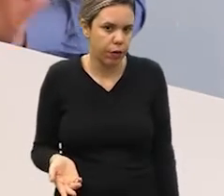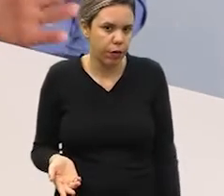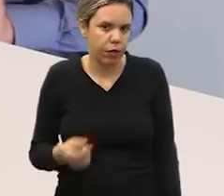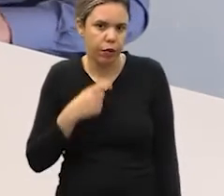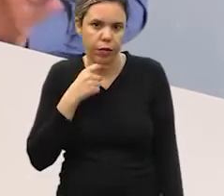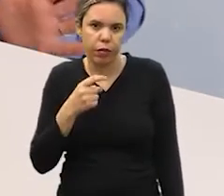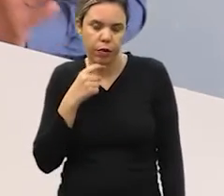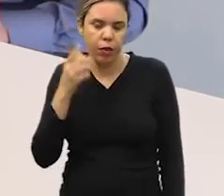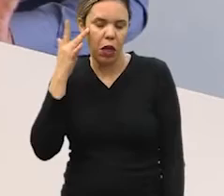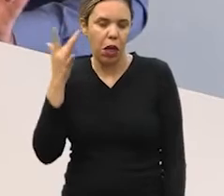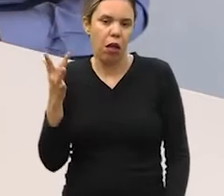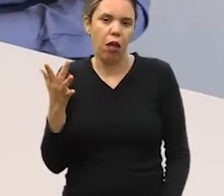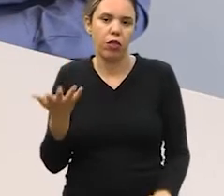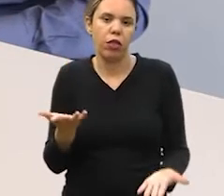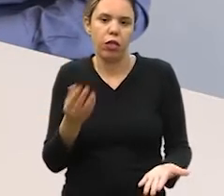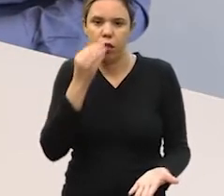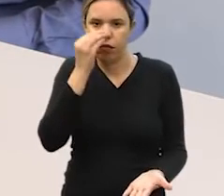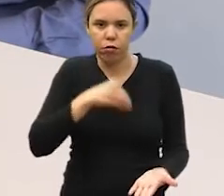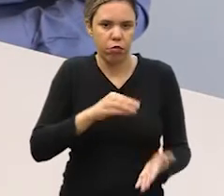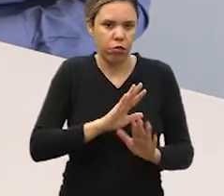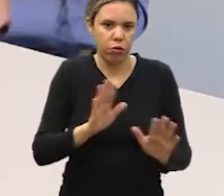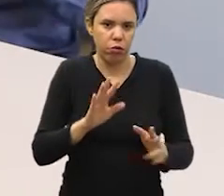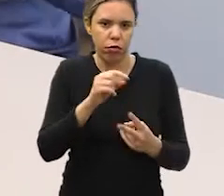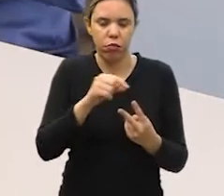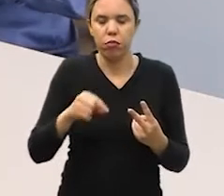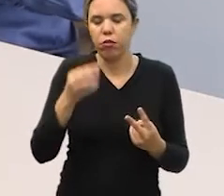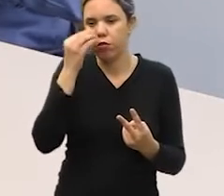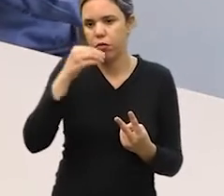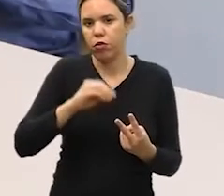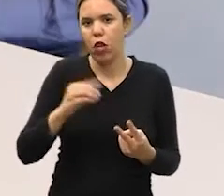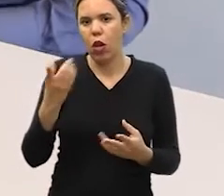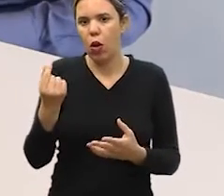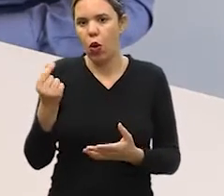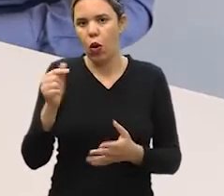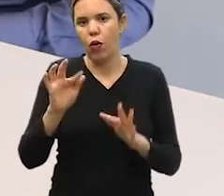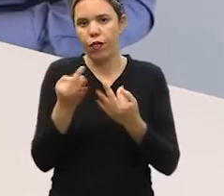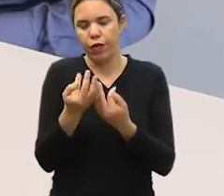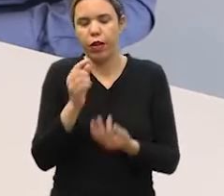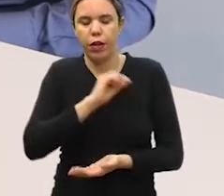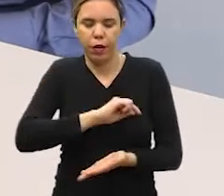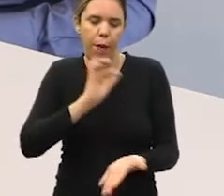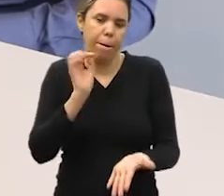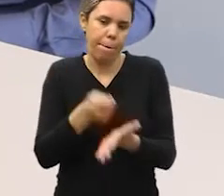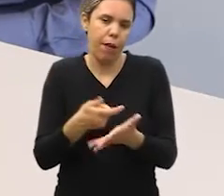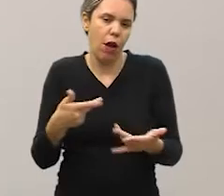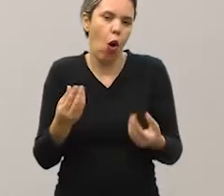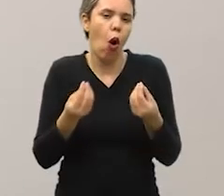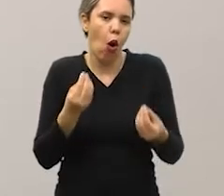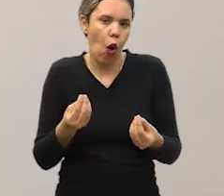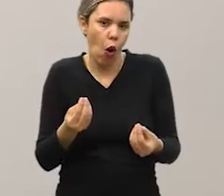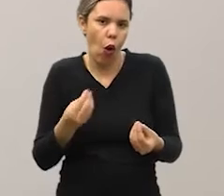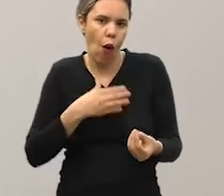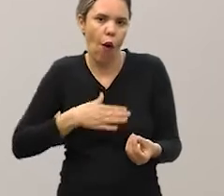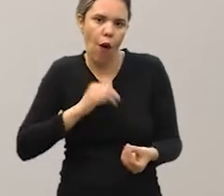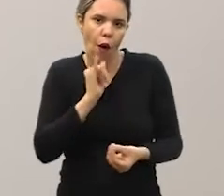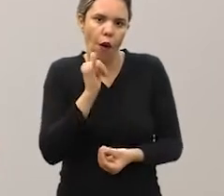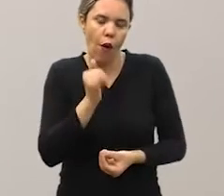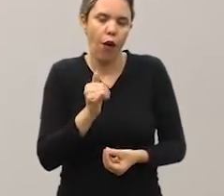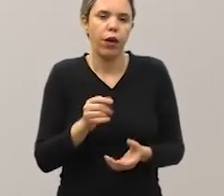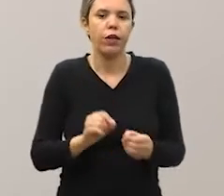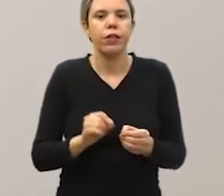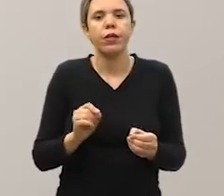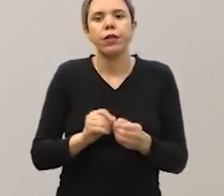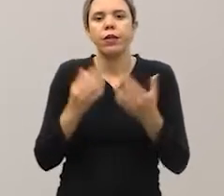que nenhuma ache nada injusto? E de acordo com o orçamento familiar? De acordo com o orçamento familiar. Eu parto